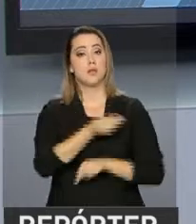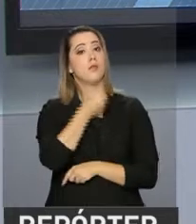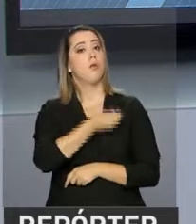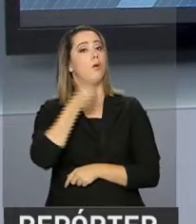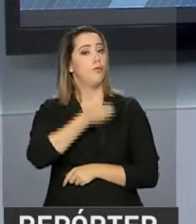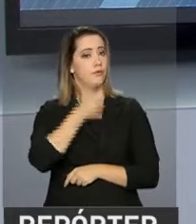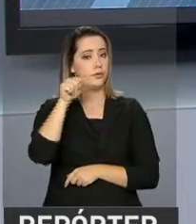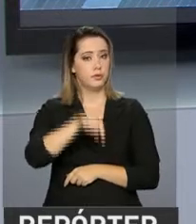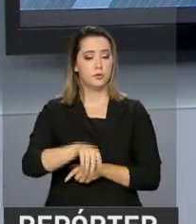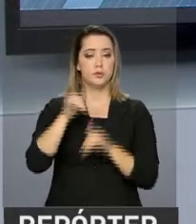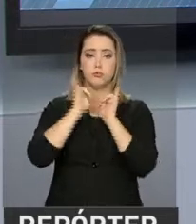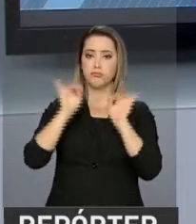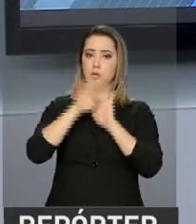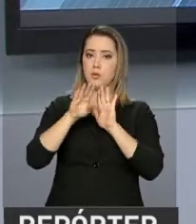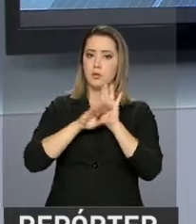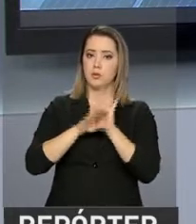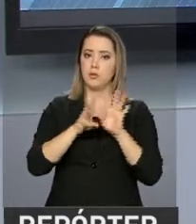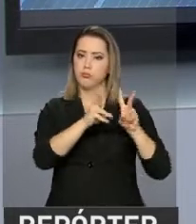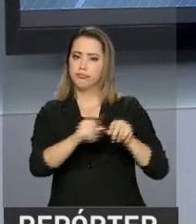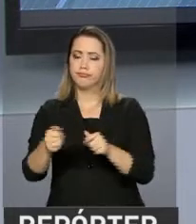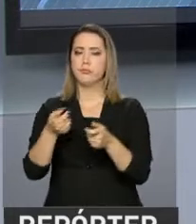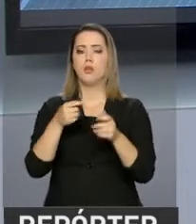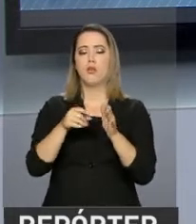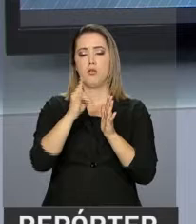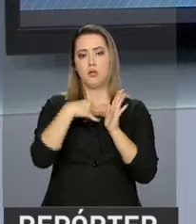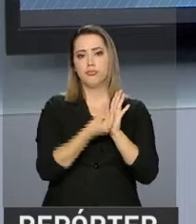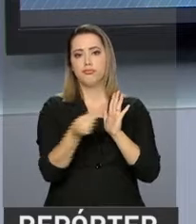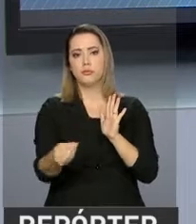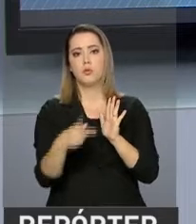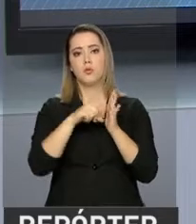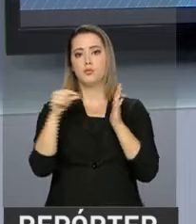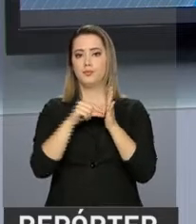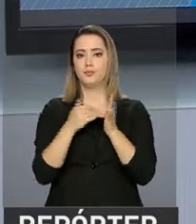de lançamento do Programa Nacional de Regularização Fundiária, direto do Palácio do